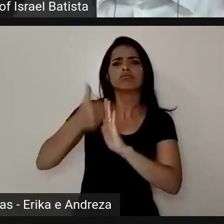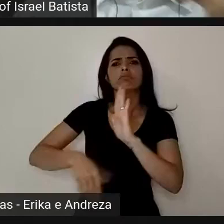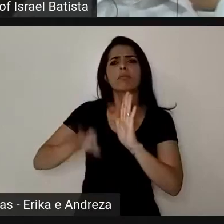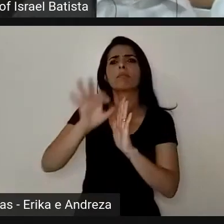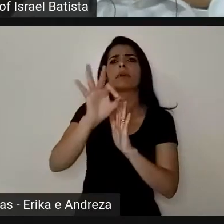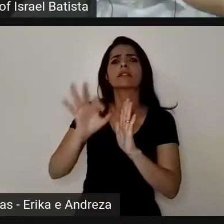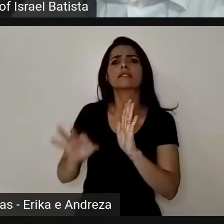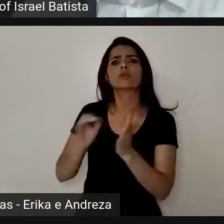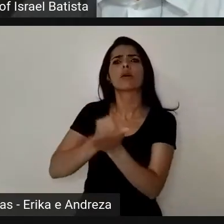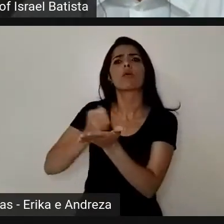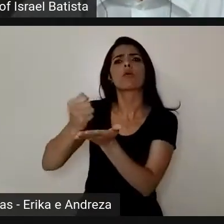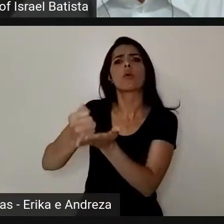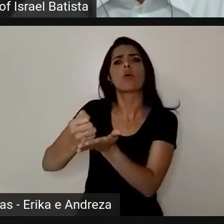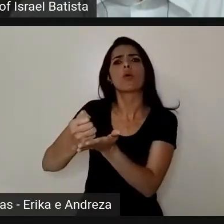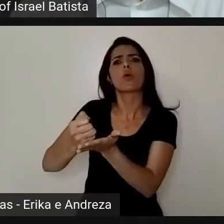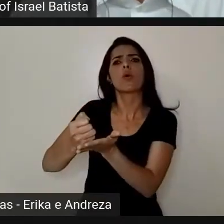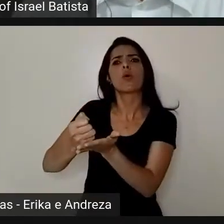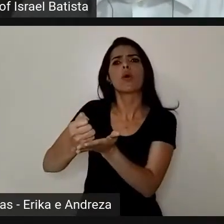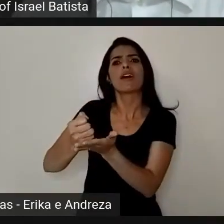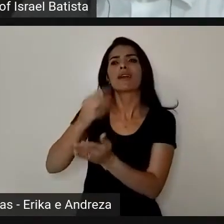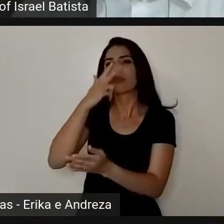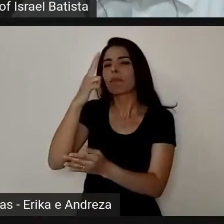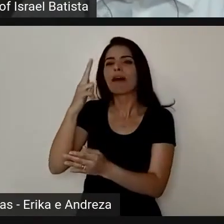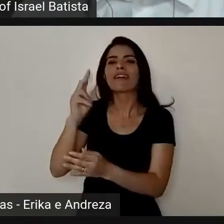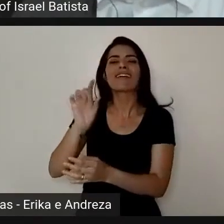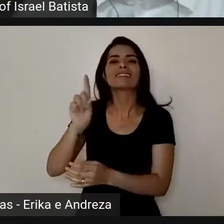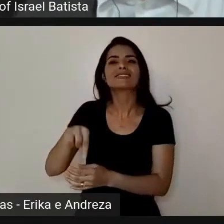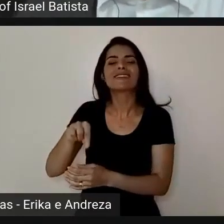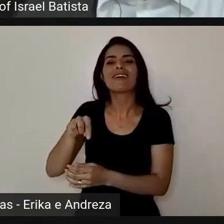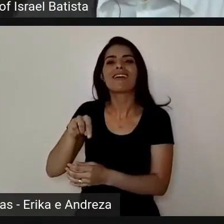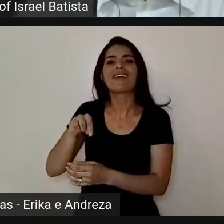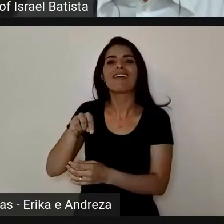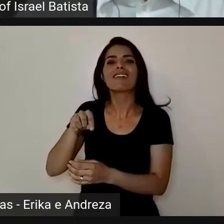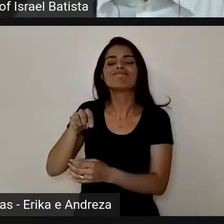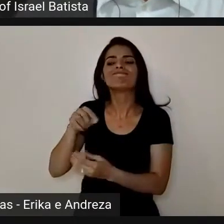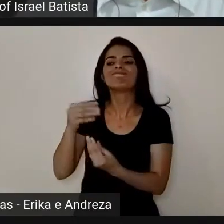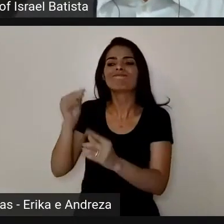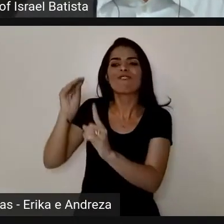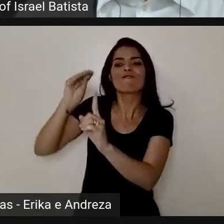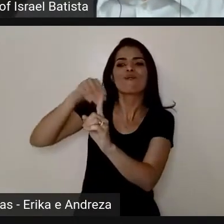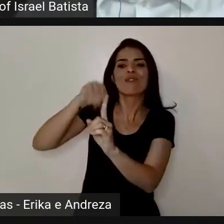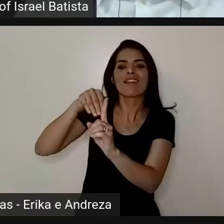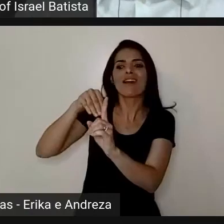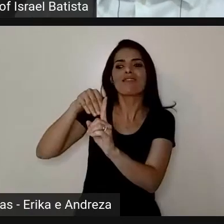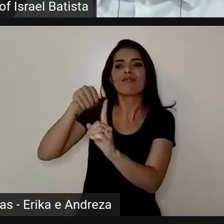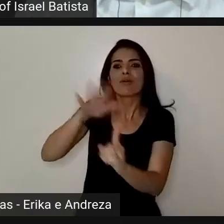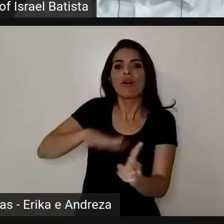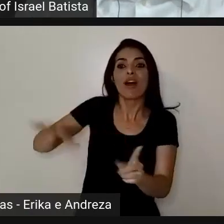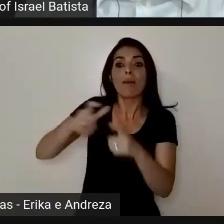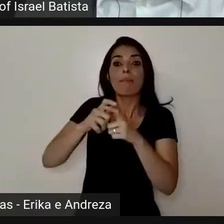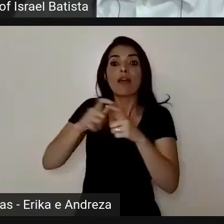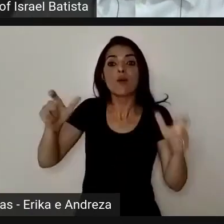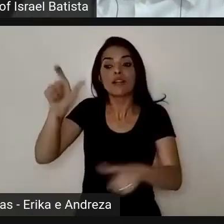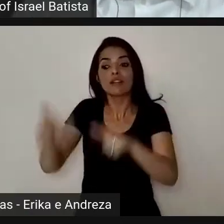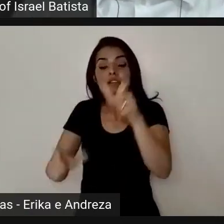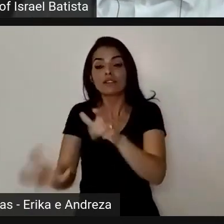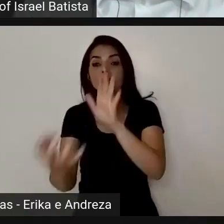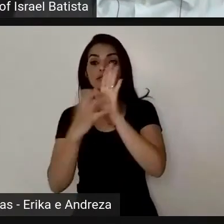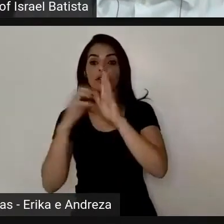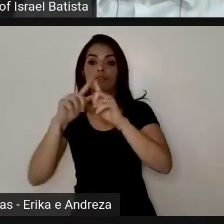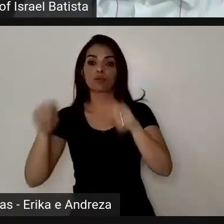dessas contratações mais vulneráveis no montante geral do serviço público, né? A